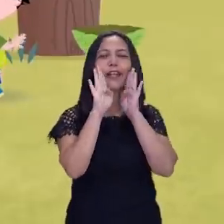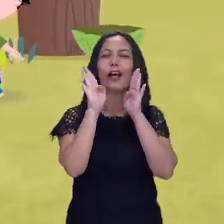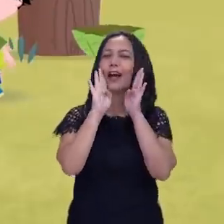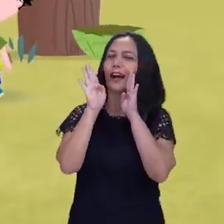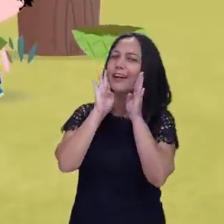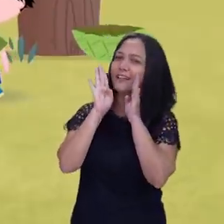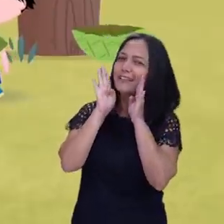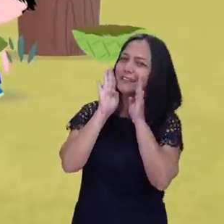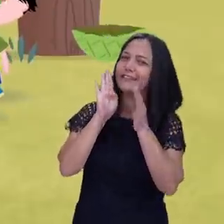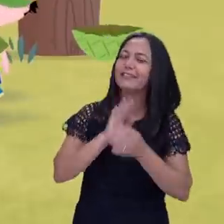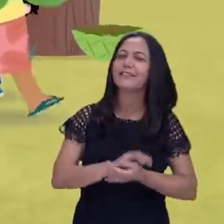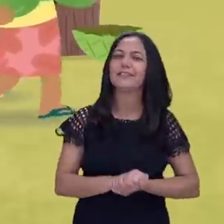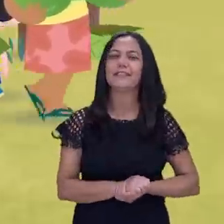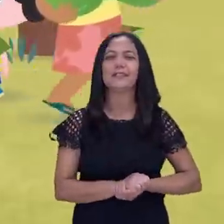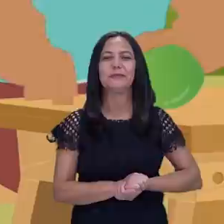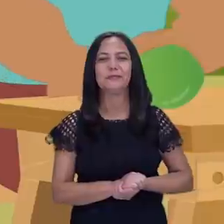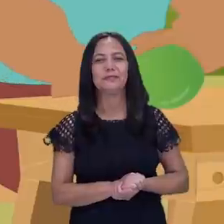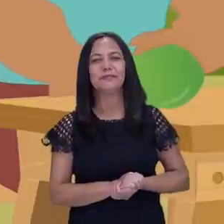Legal!